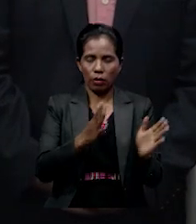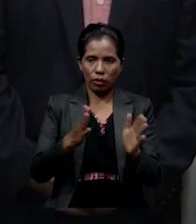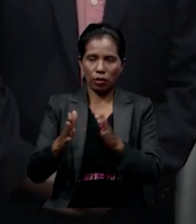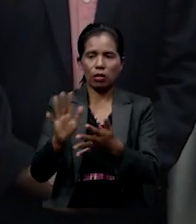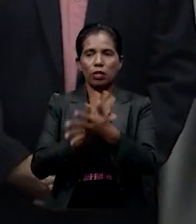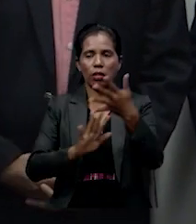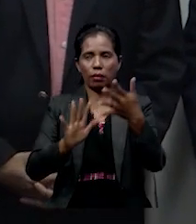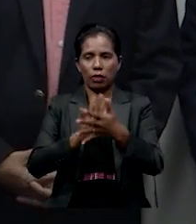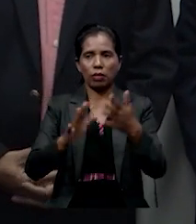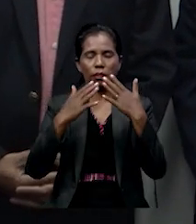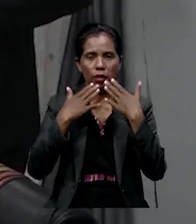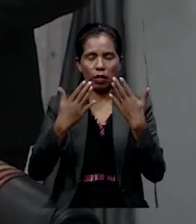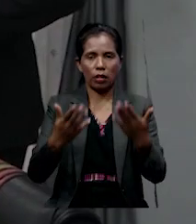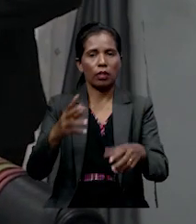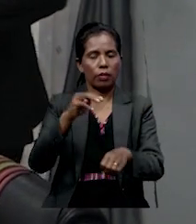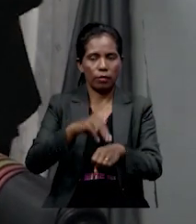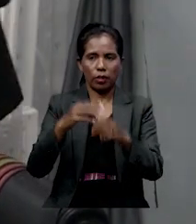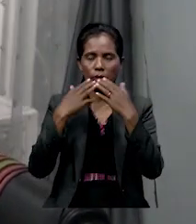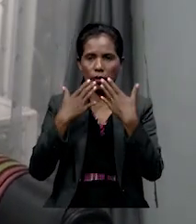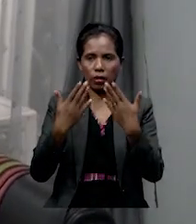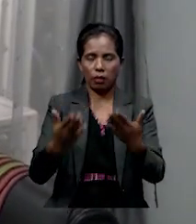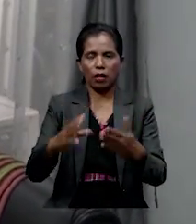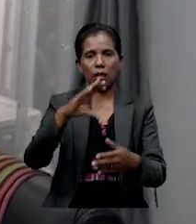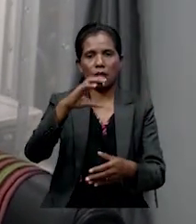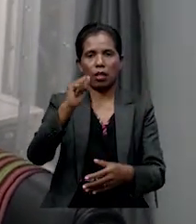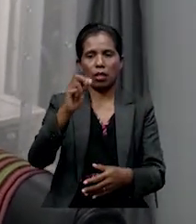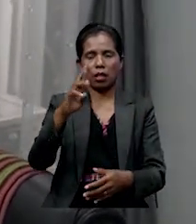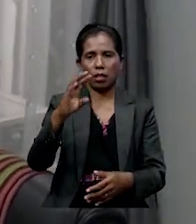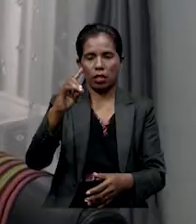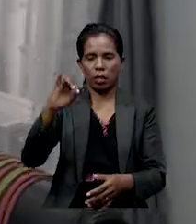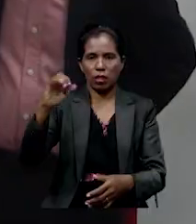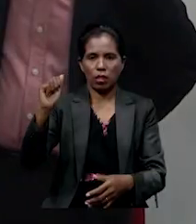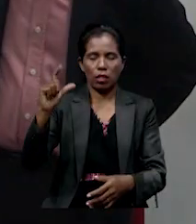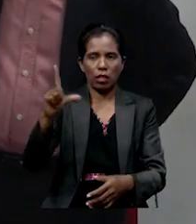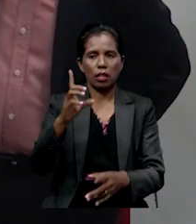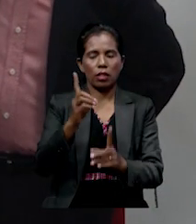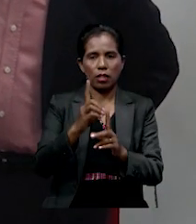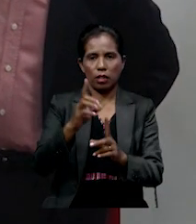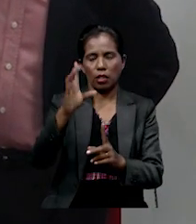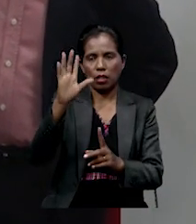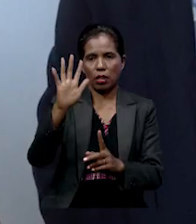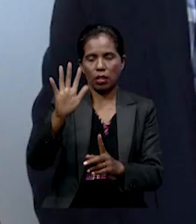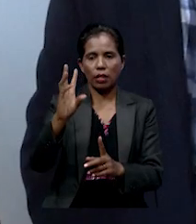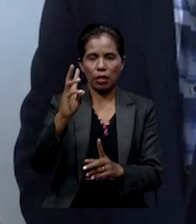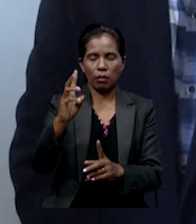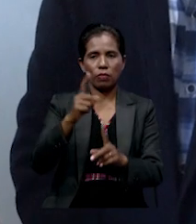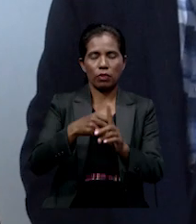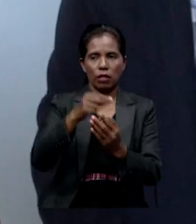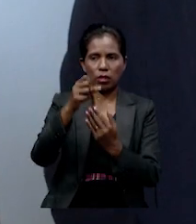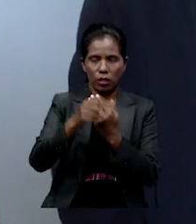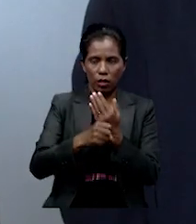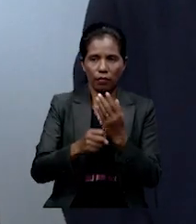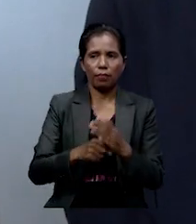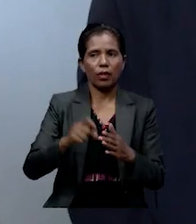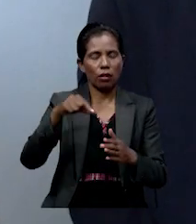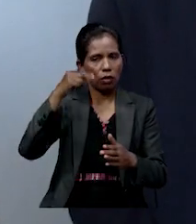cerimônia recessão no missa agradecimento ba cardeal, nebe se halau e a lorong neng fulang setembro ne. O Governo e a